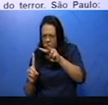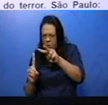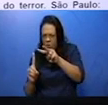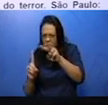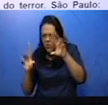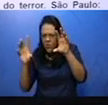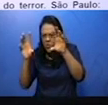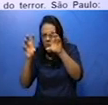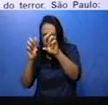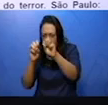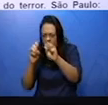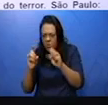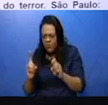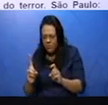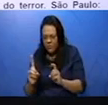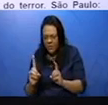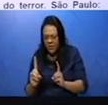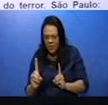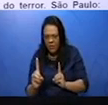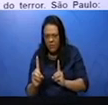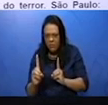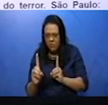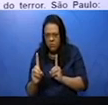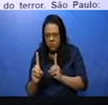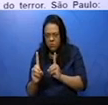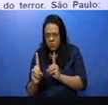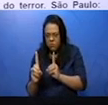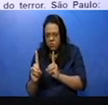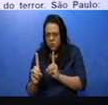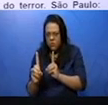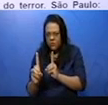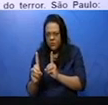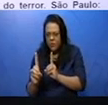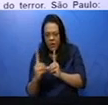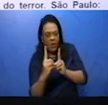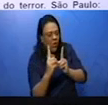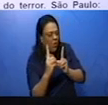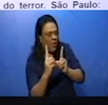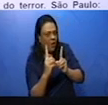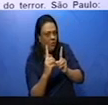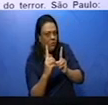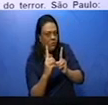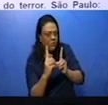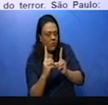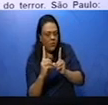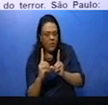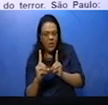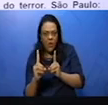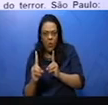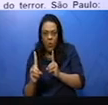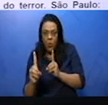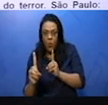escuro. Algo se arrastava em sua direção, tinha certeza. Em pânico, começou a andar mais